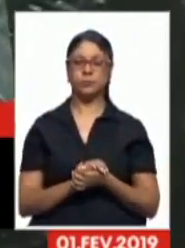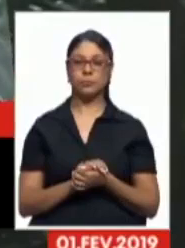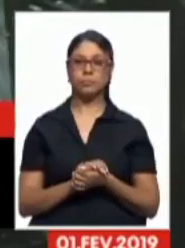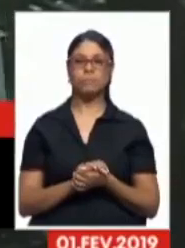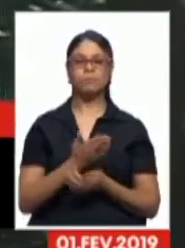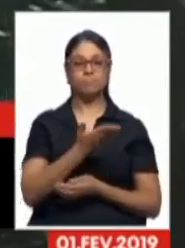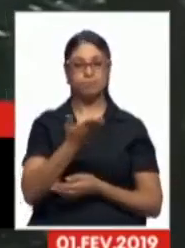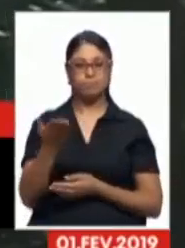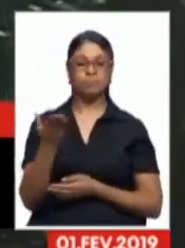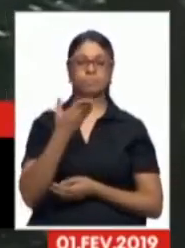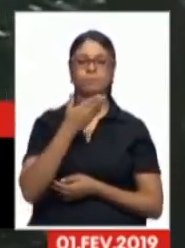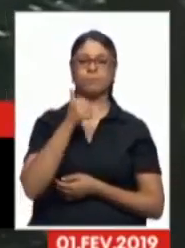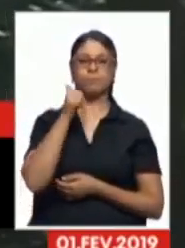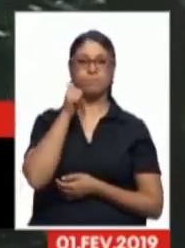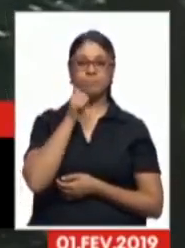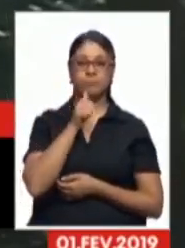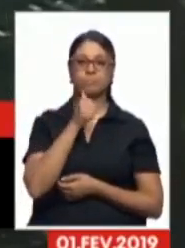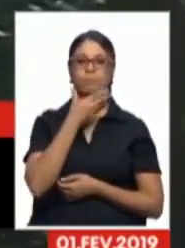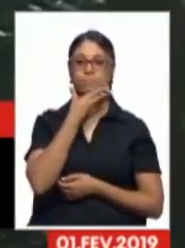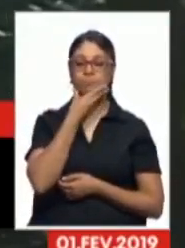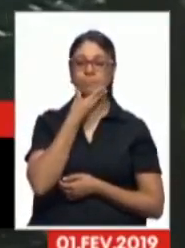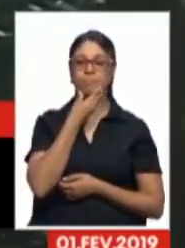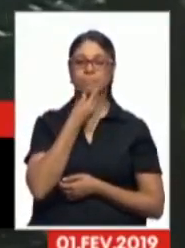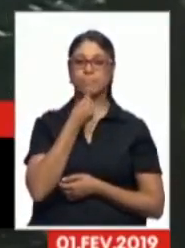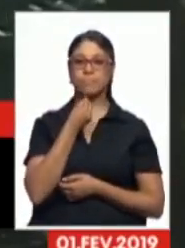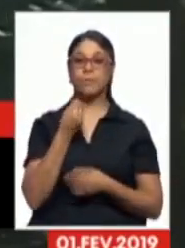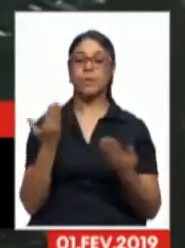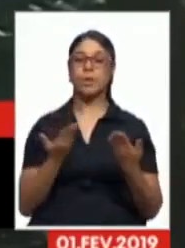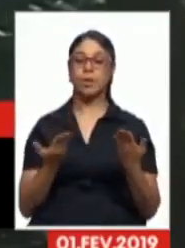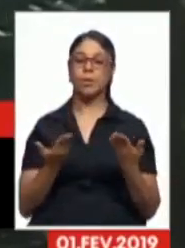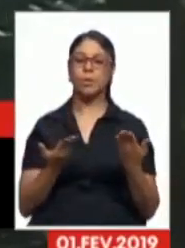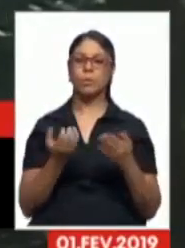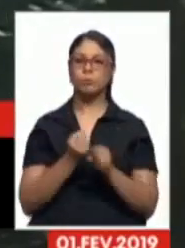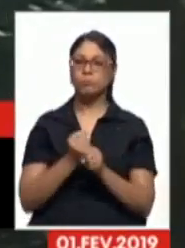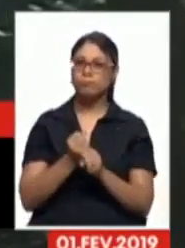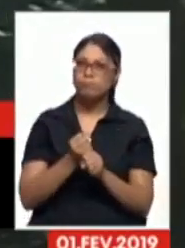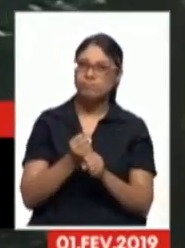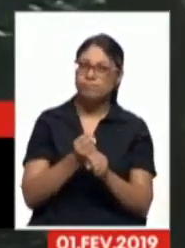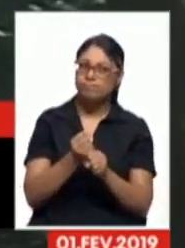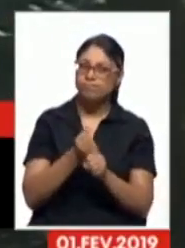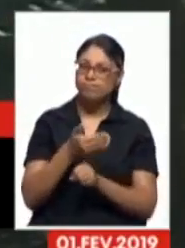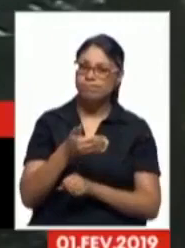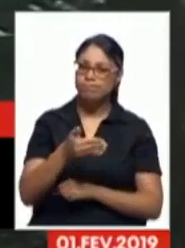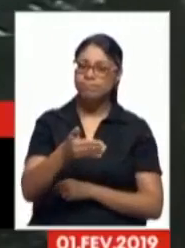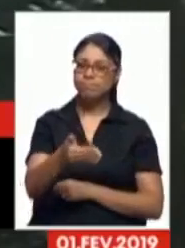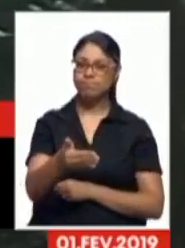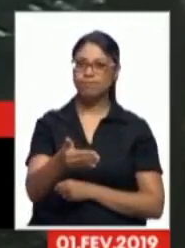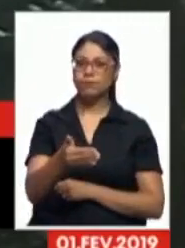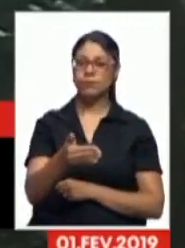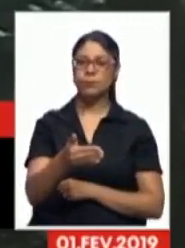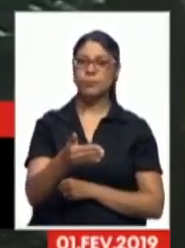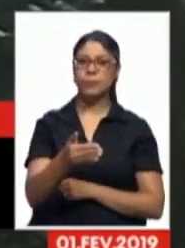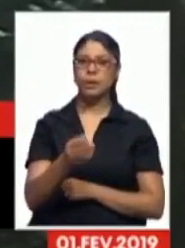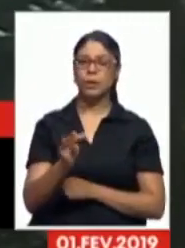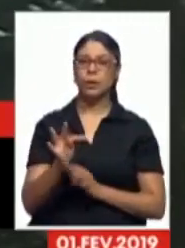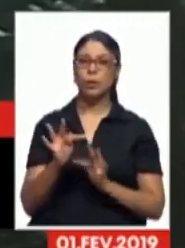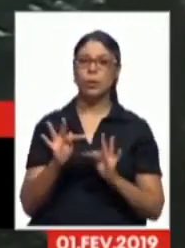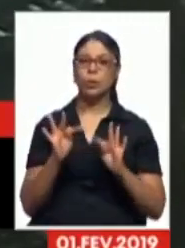Senhoras e senhores, nestes próximos anos, temos todos nós